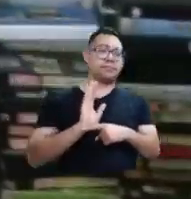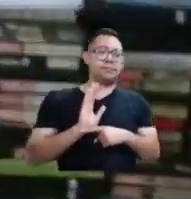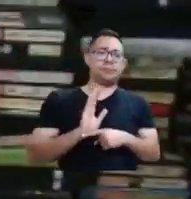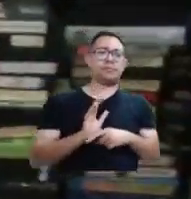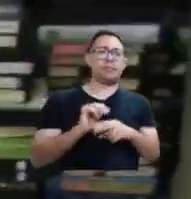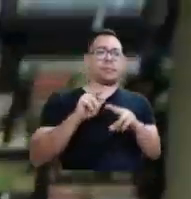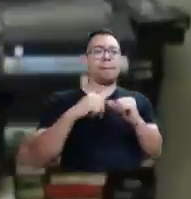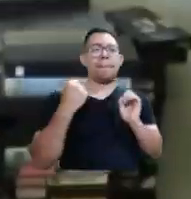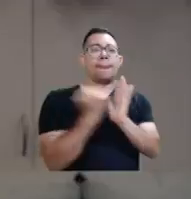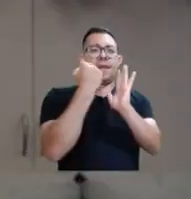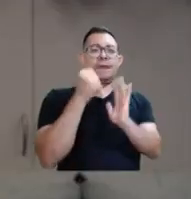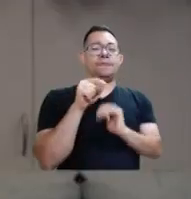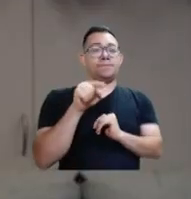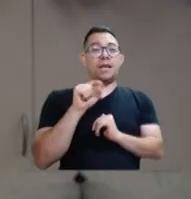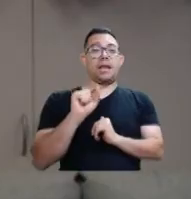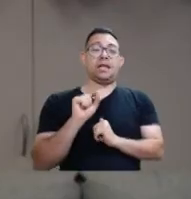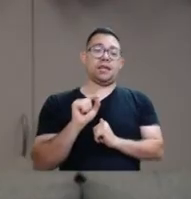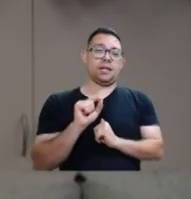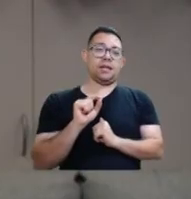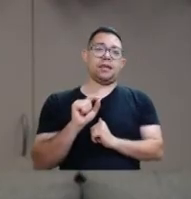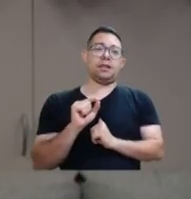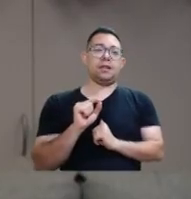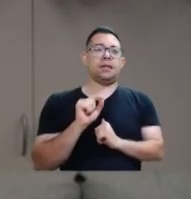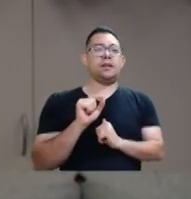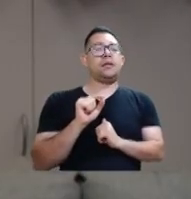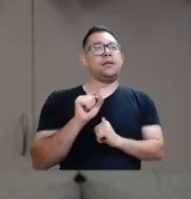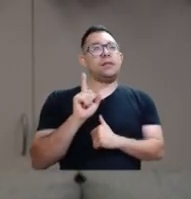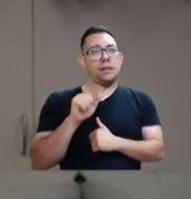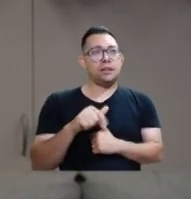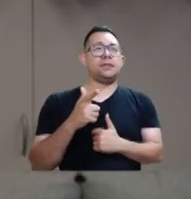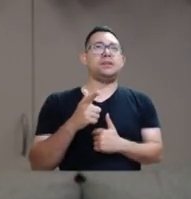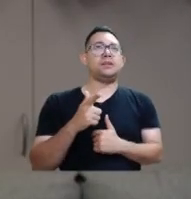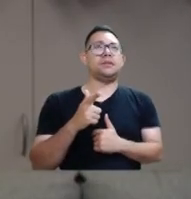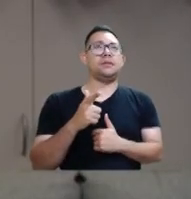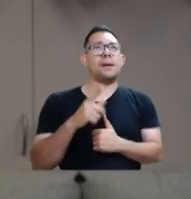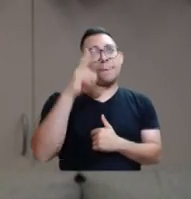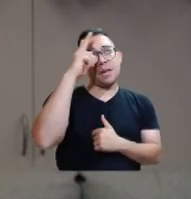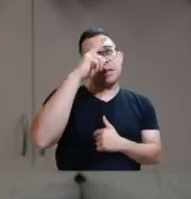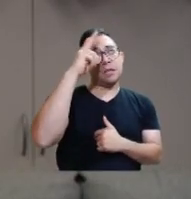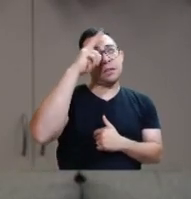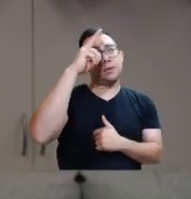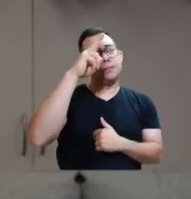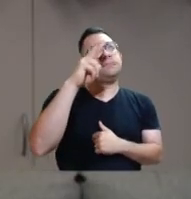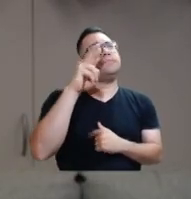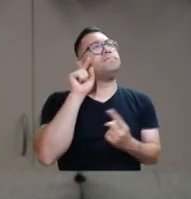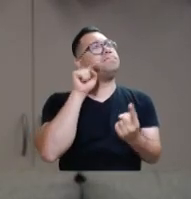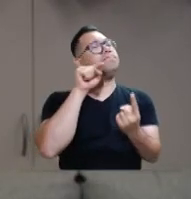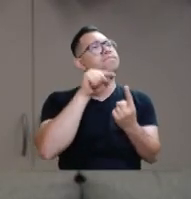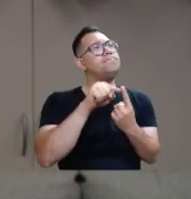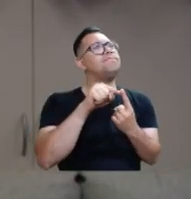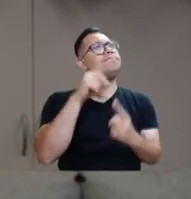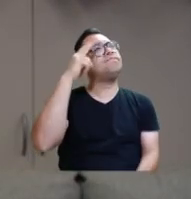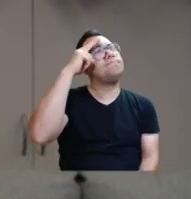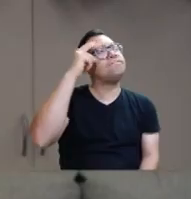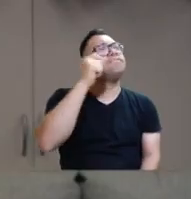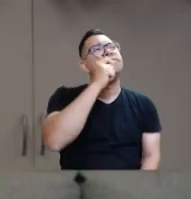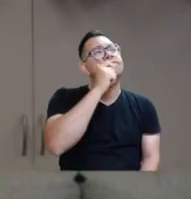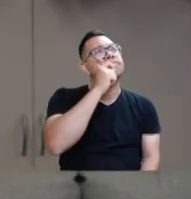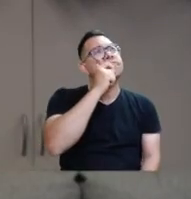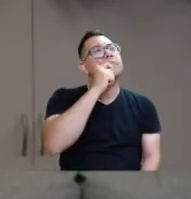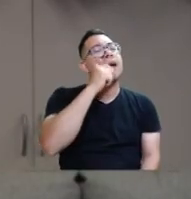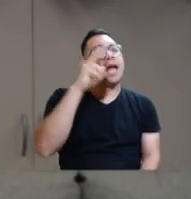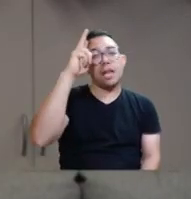a necessidade, a essência de manter esse acervo vivo, né? Exatamente é uma